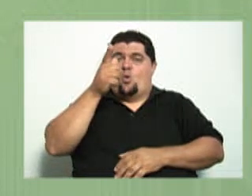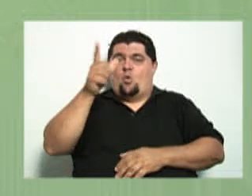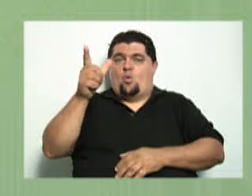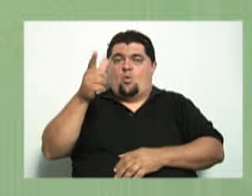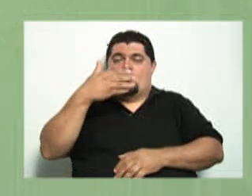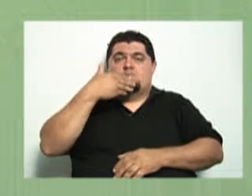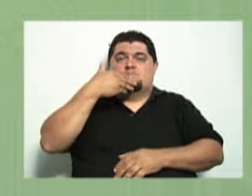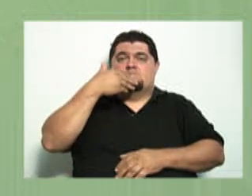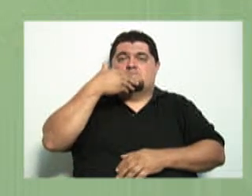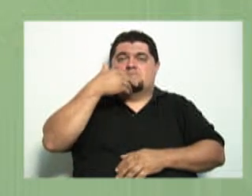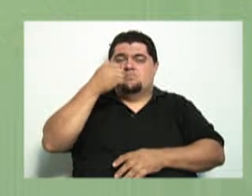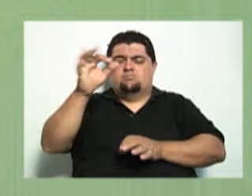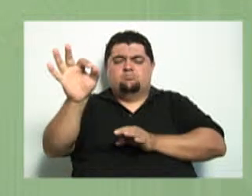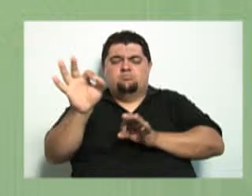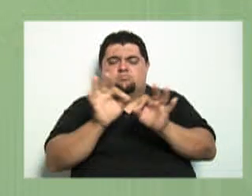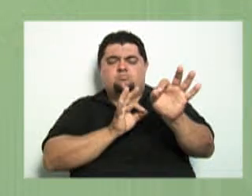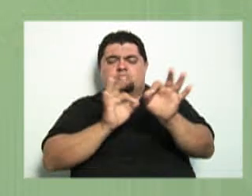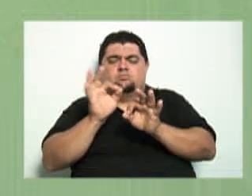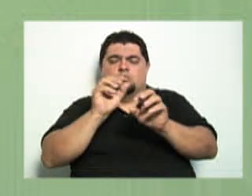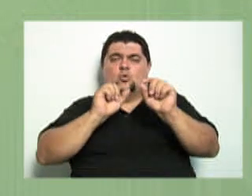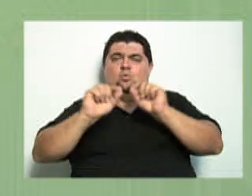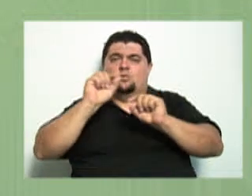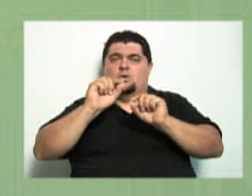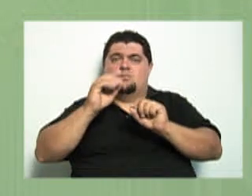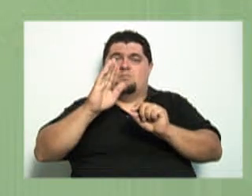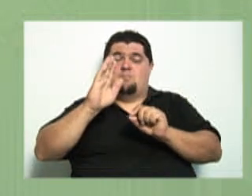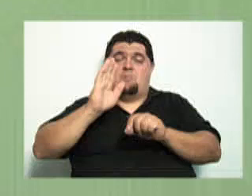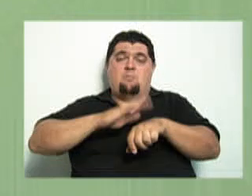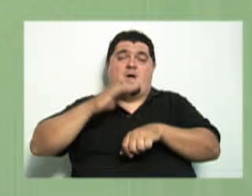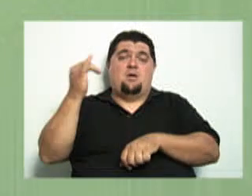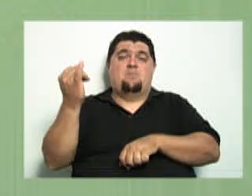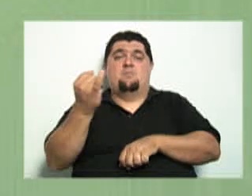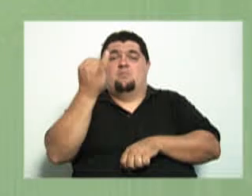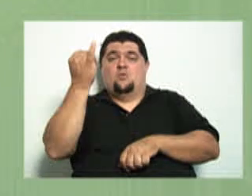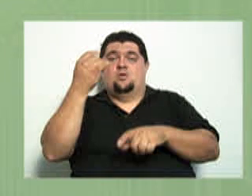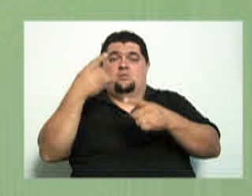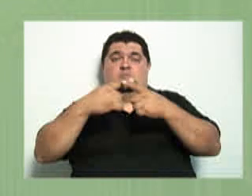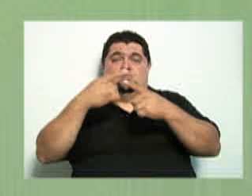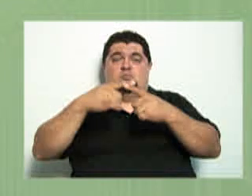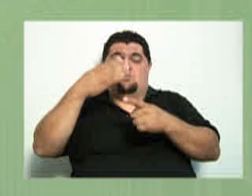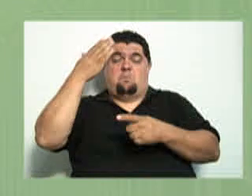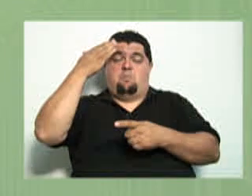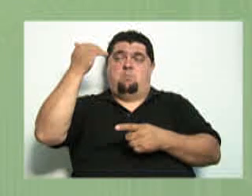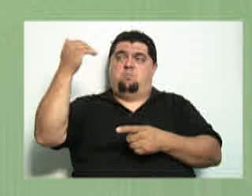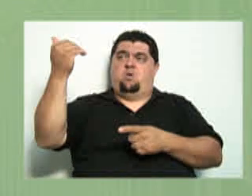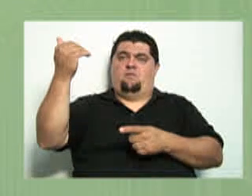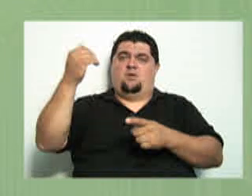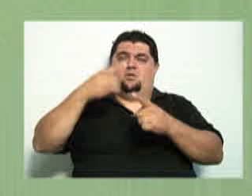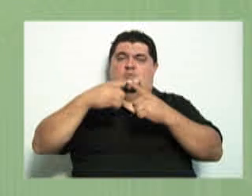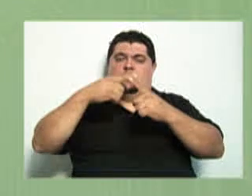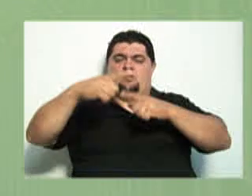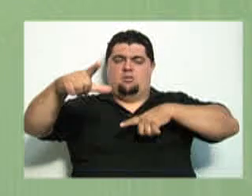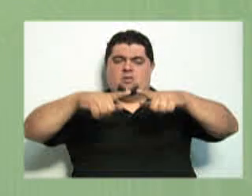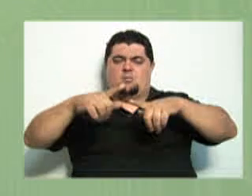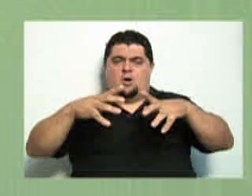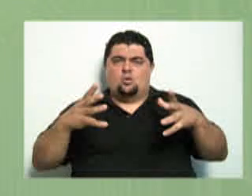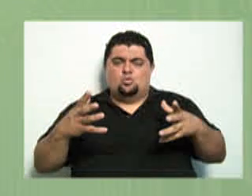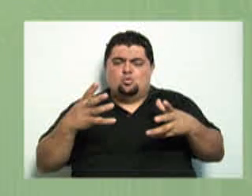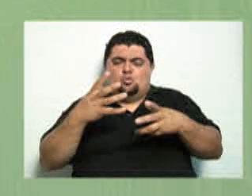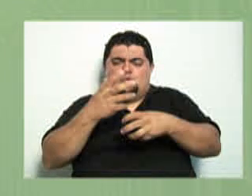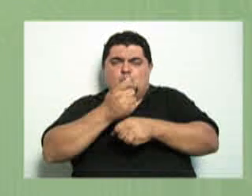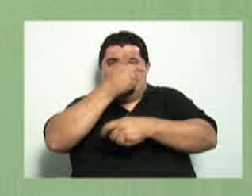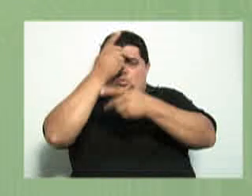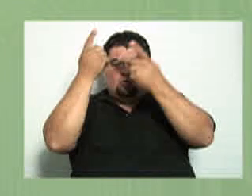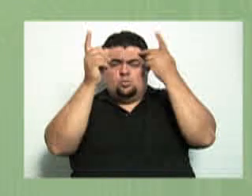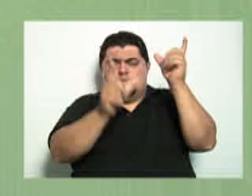instituição organizacional, um instrumento por excelência de ação coletiva da nação